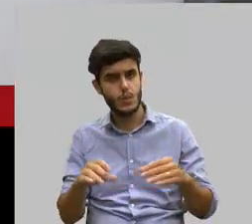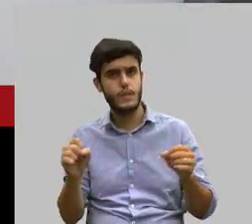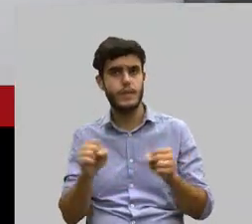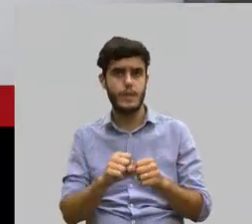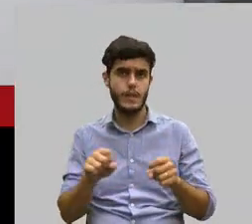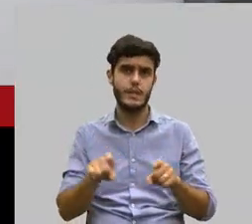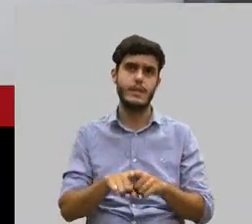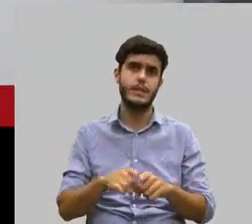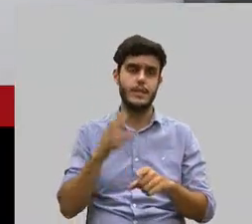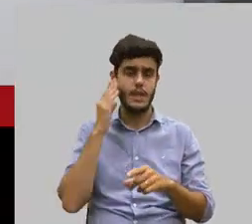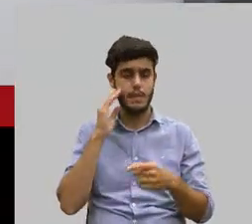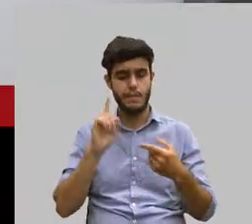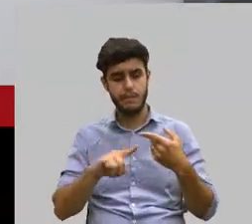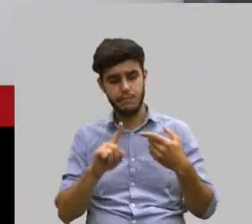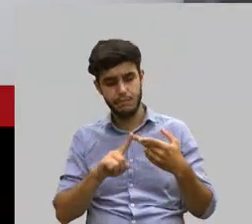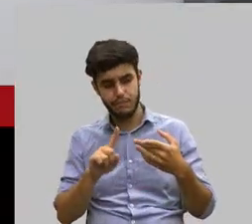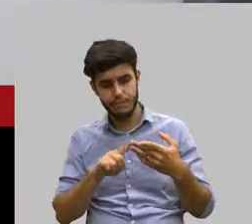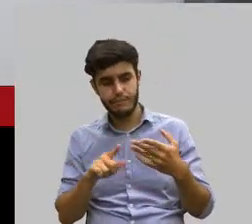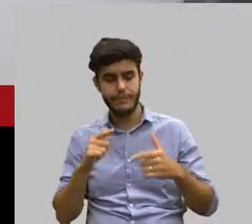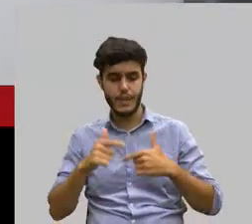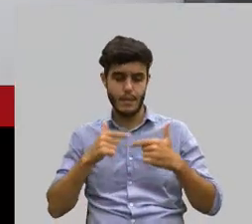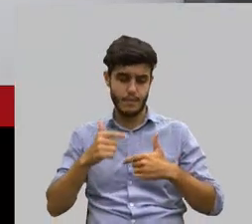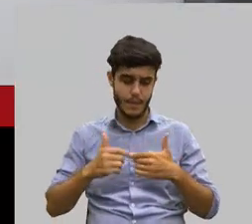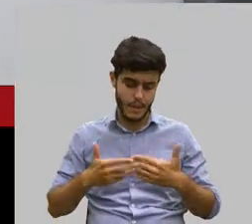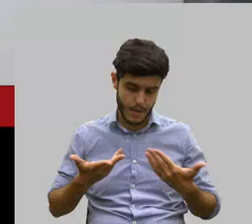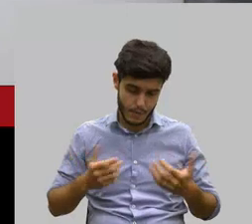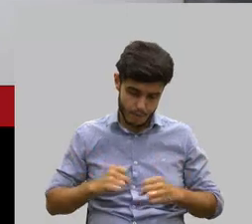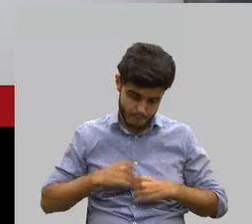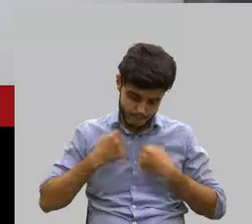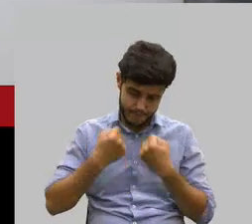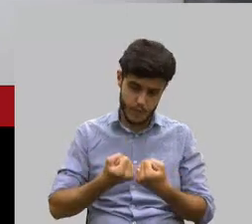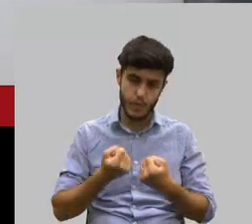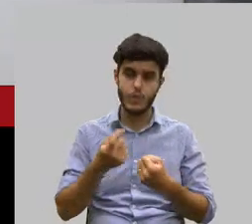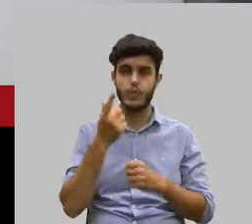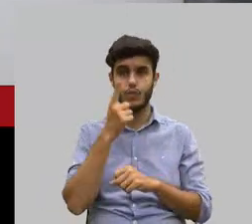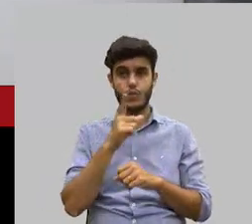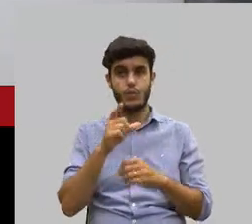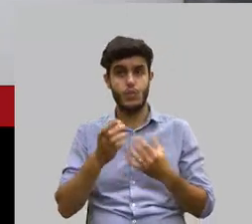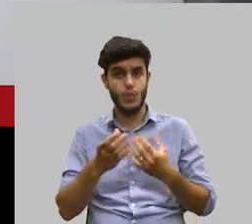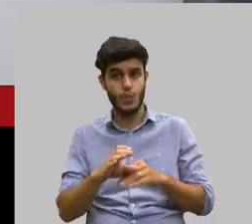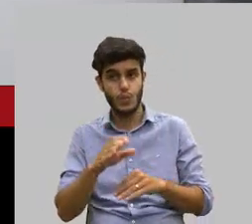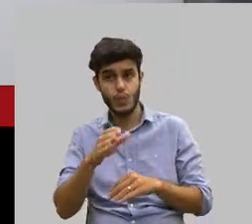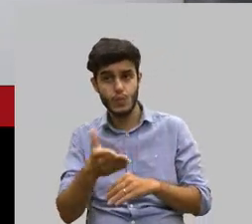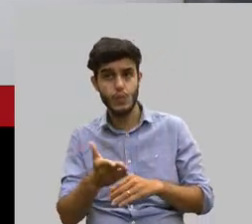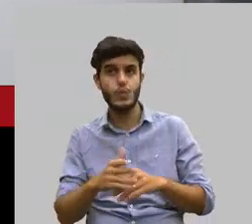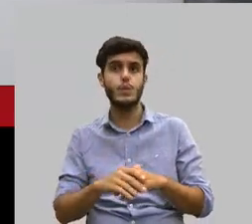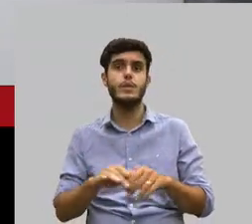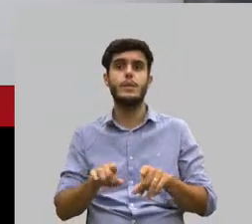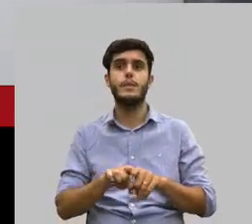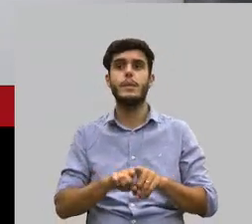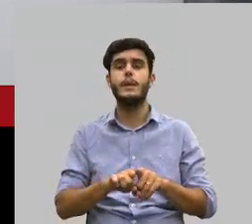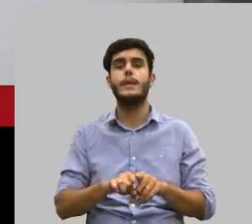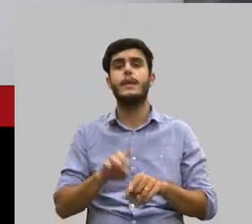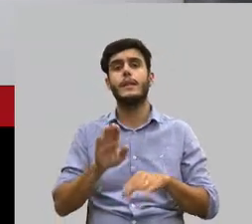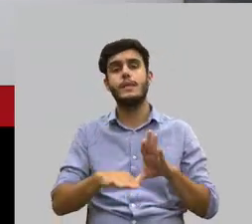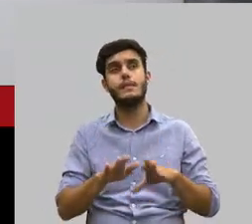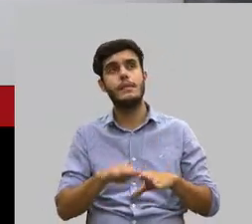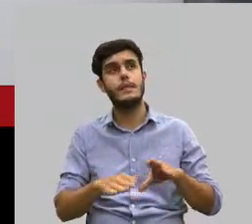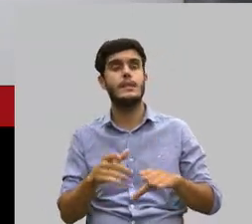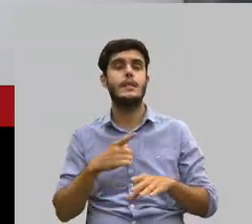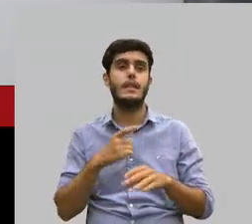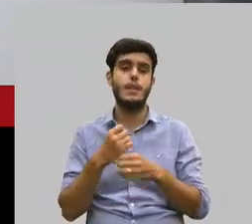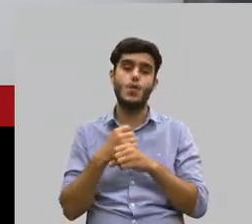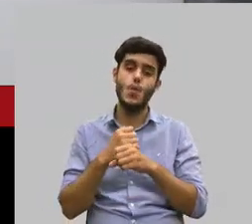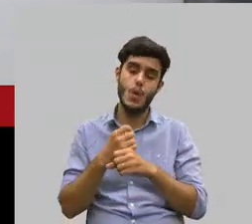articulação do trabalho da senhora eh Para viabilizar tudo isso a gente às vezes esbarra em questões